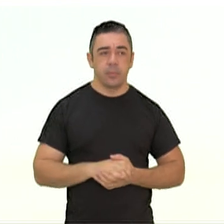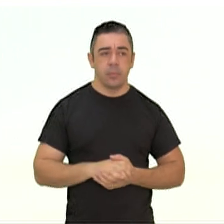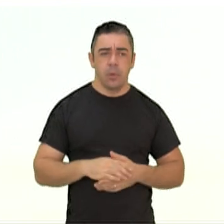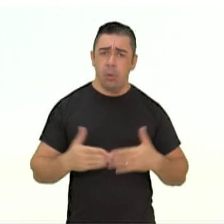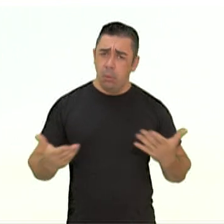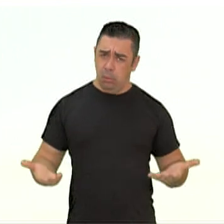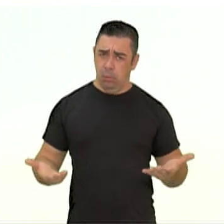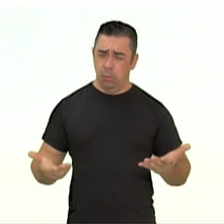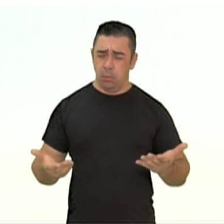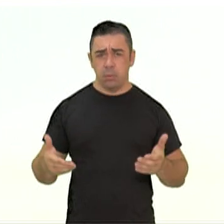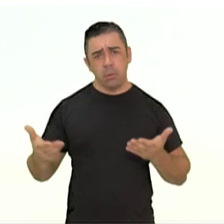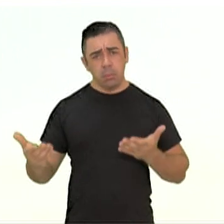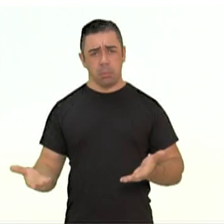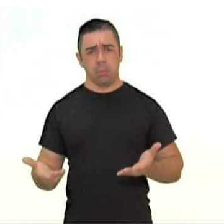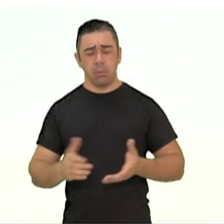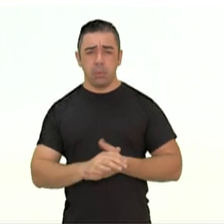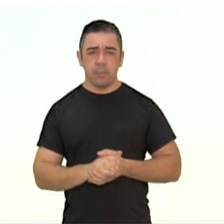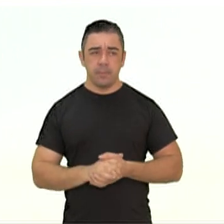ora,